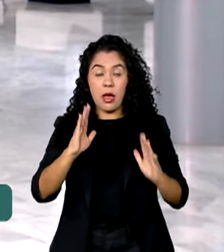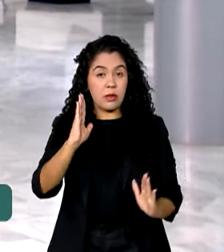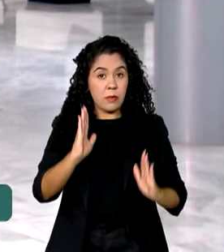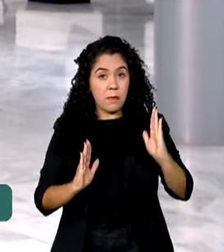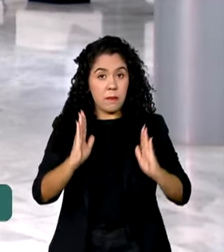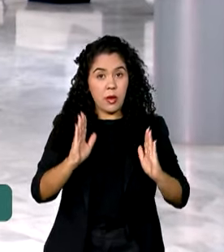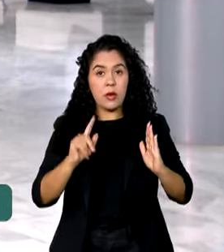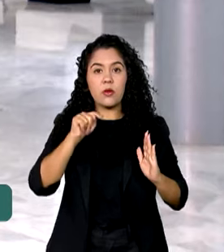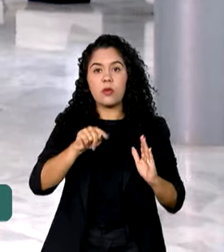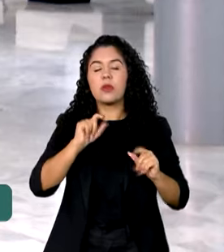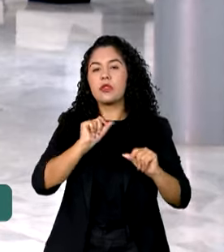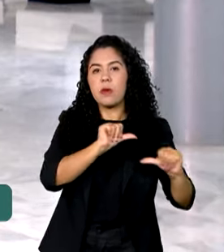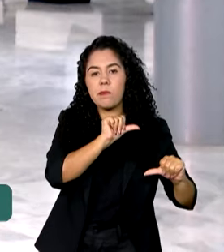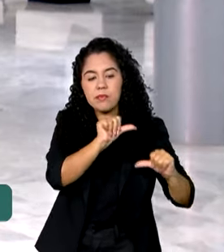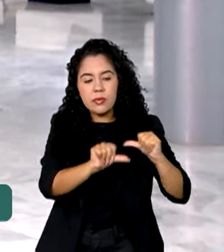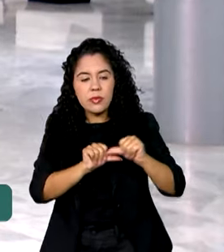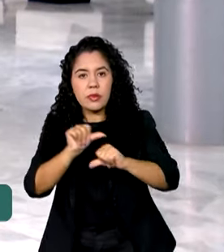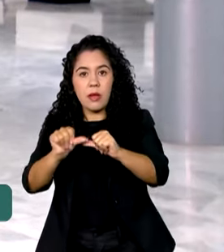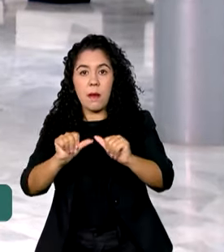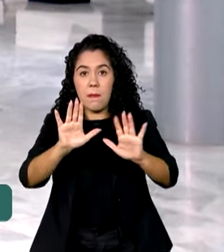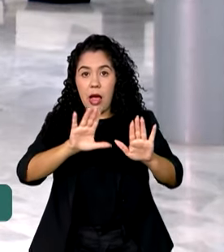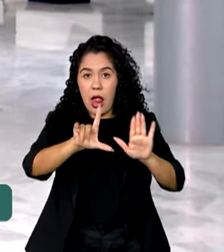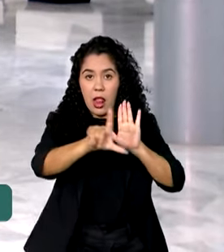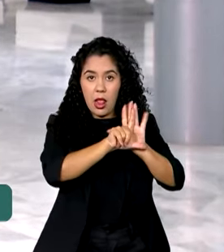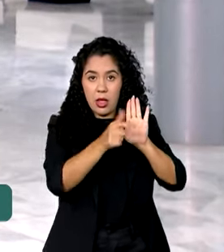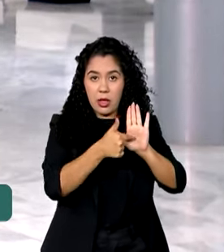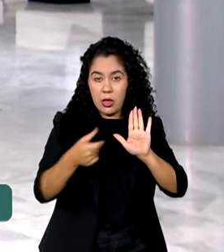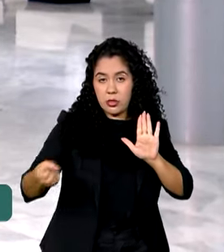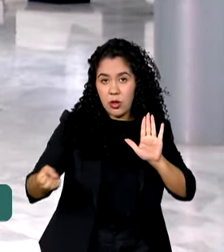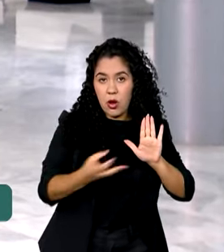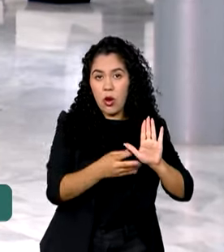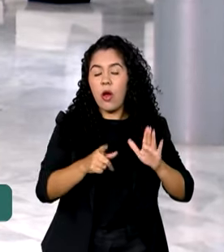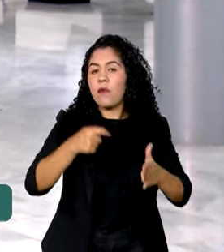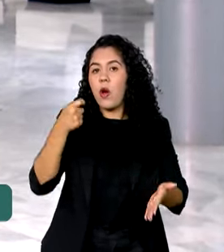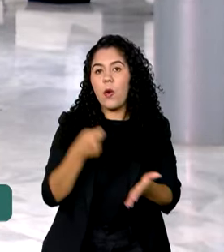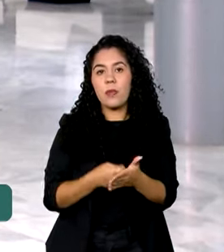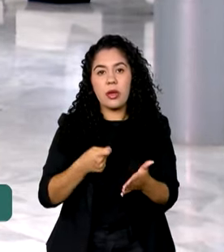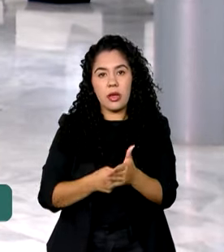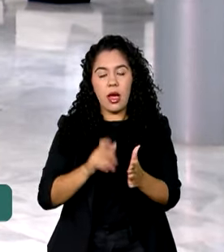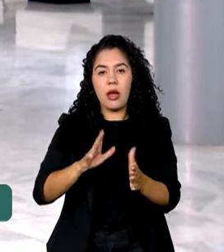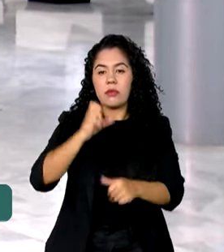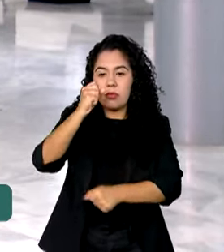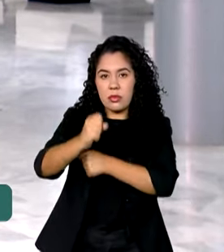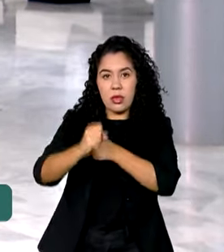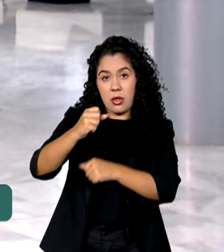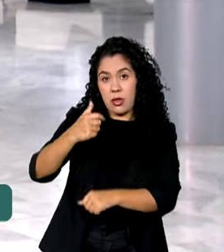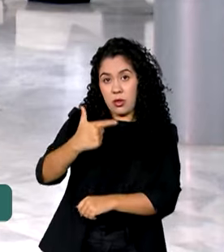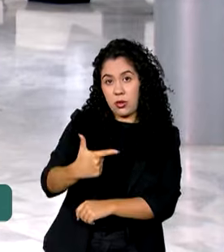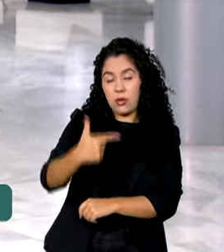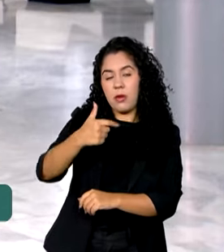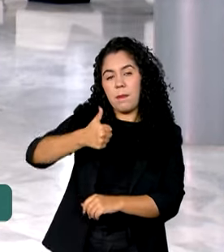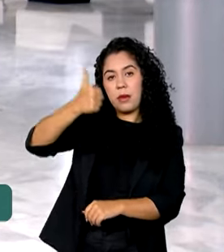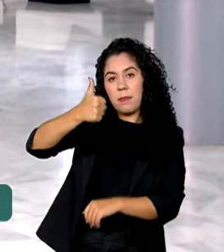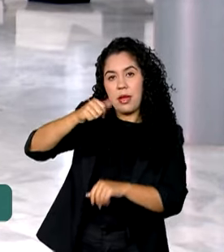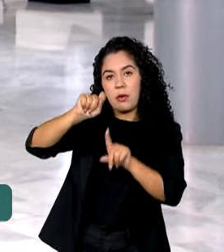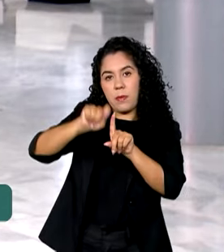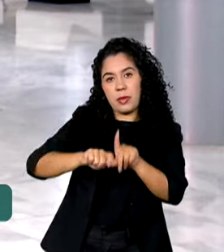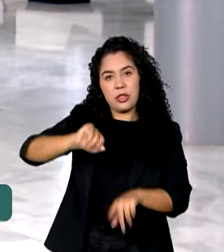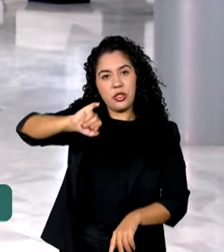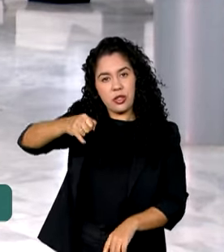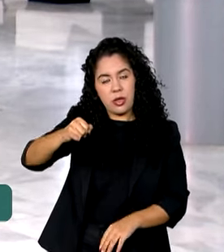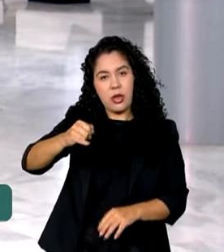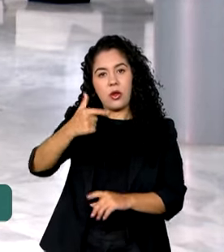de transição. A nova lei será obrigatória em 1º de janeiro de 2028, mas a aplicação da nova